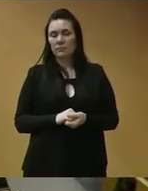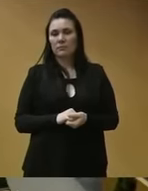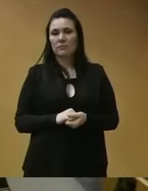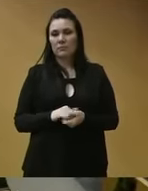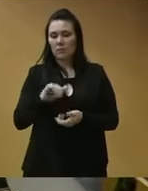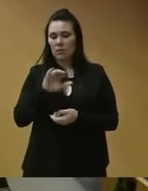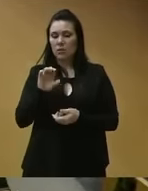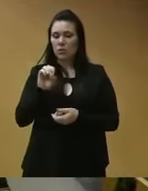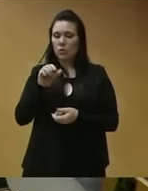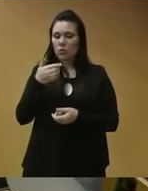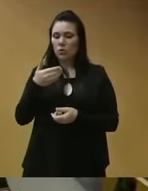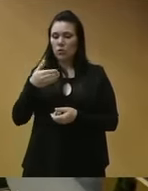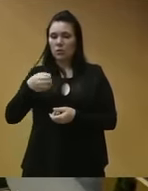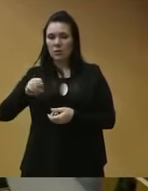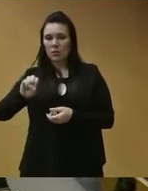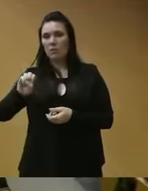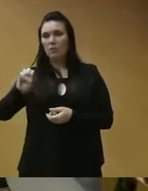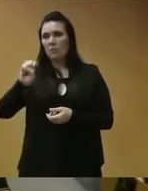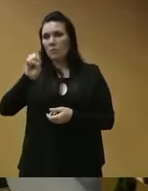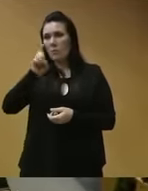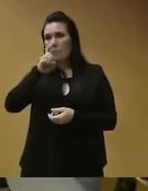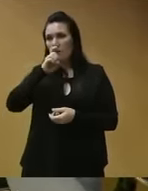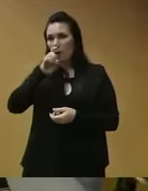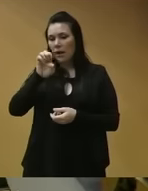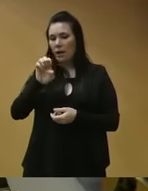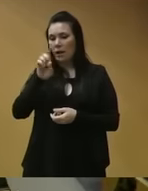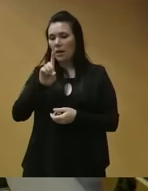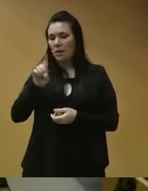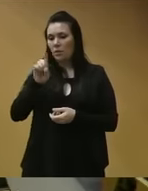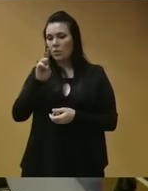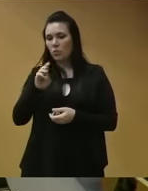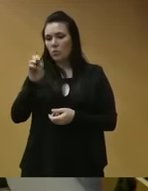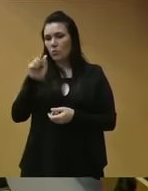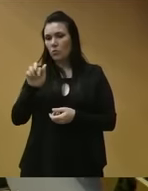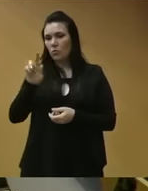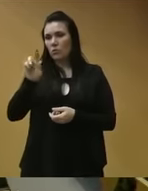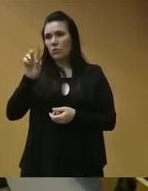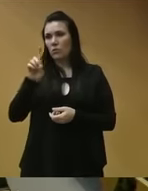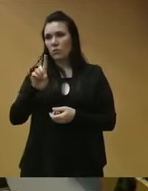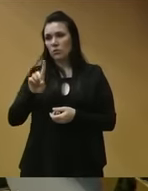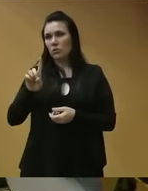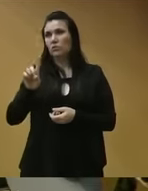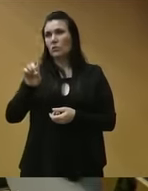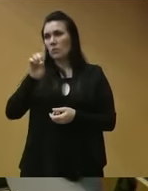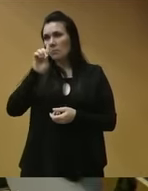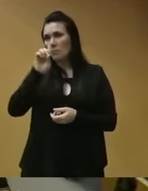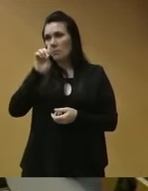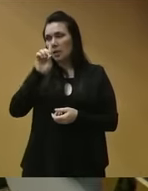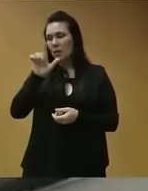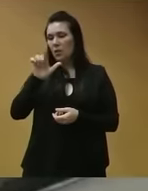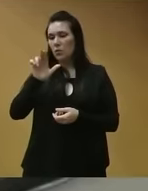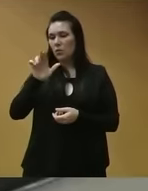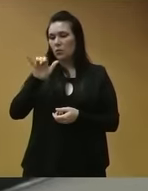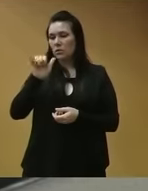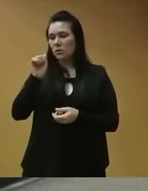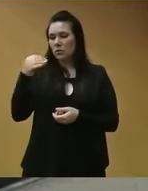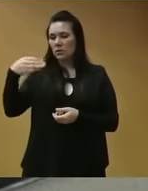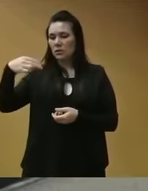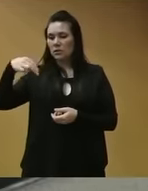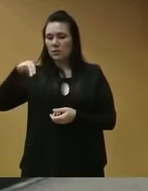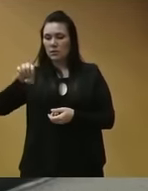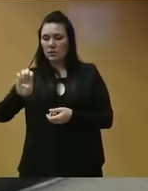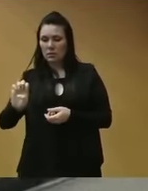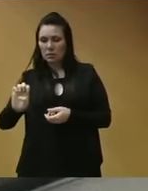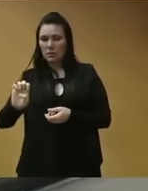João Eduardo de Magalhães, Salvador, filho de Eduard André Salvador e Luciane de Magalhães